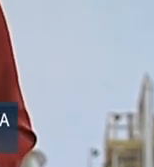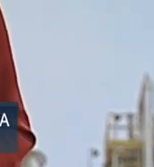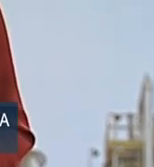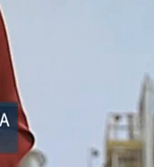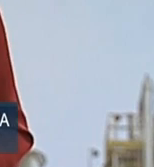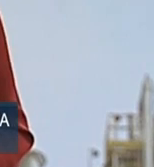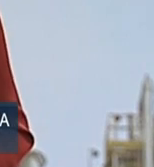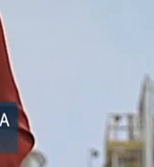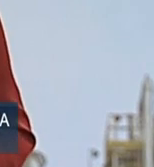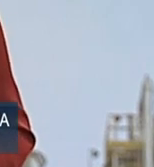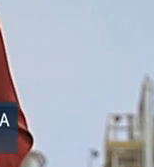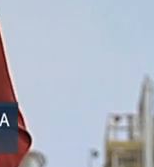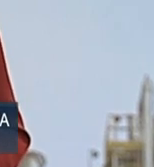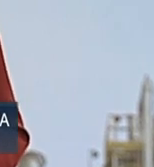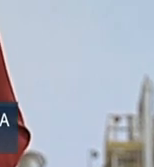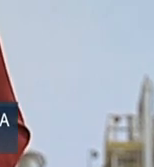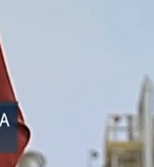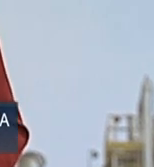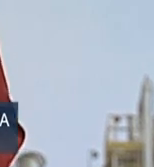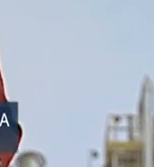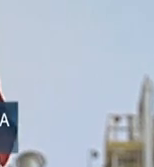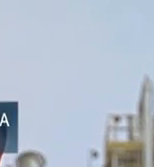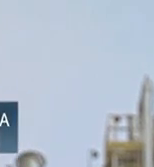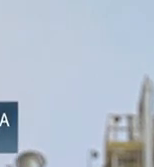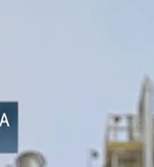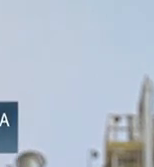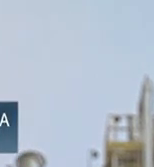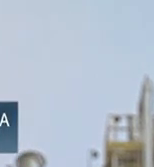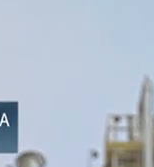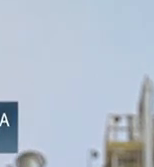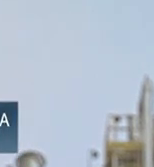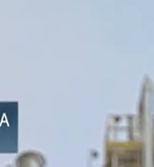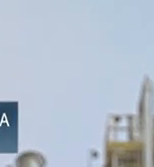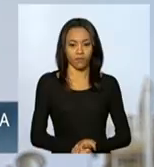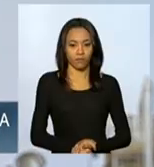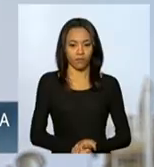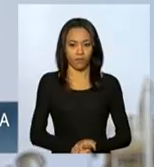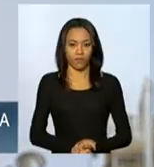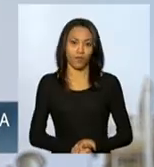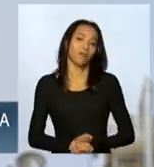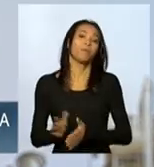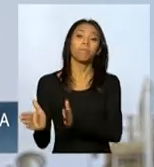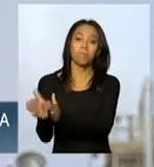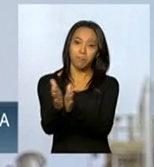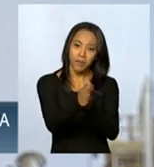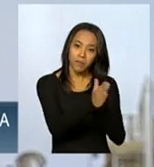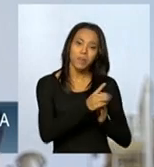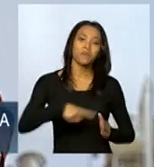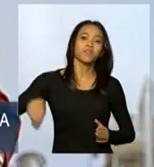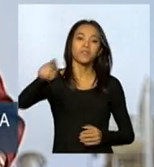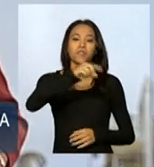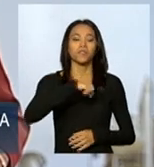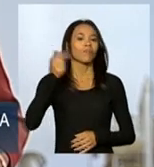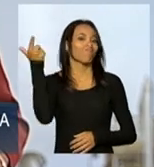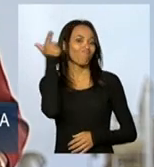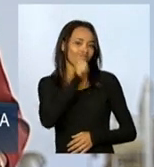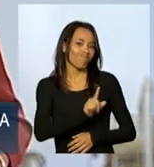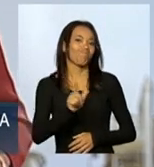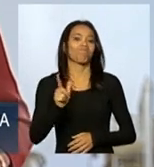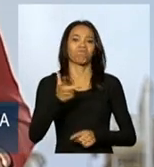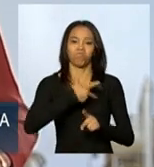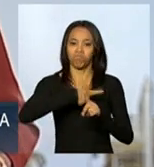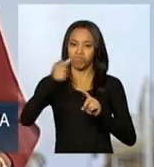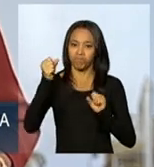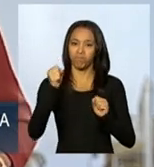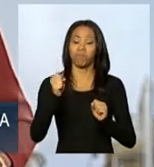parabéns por essa conquista, como eu quero dizer que essa é